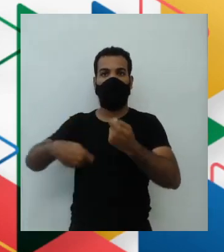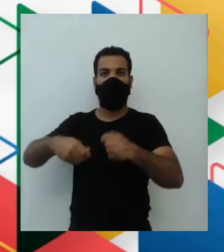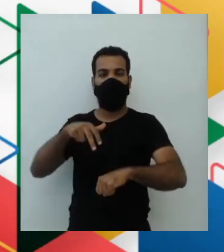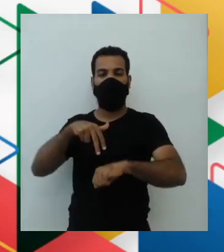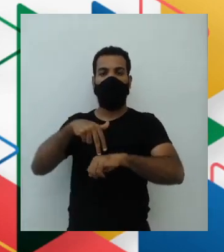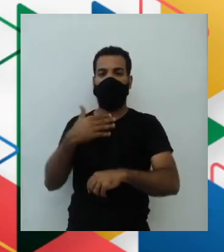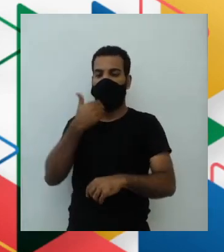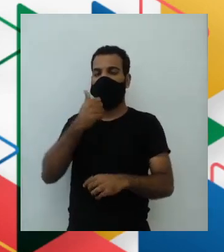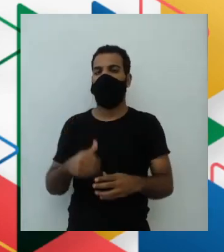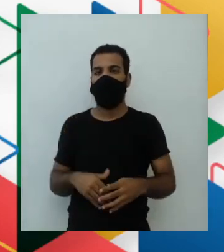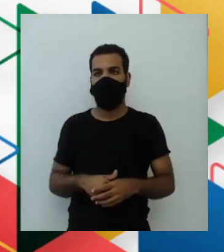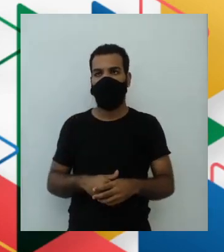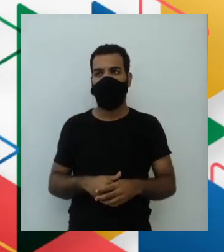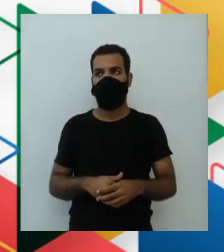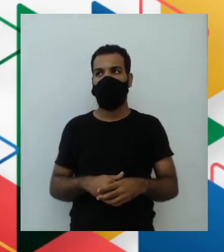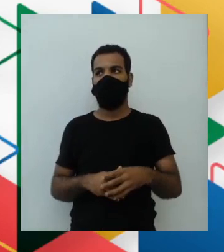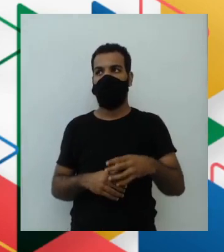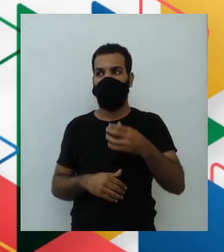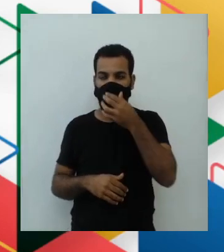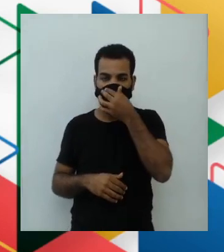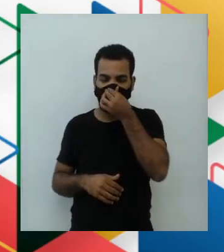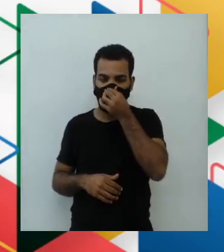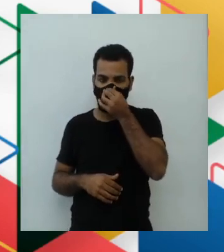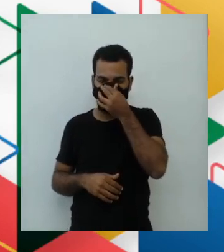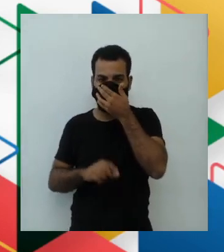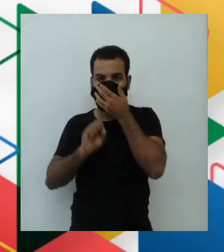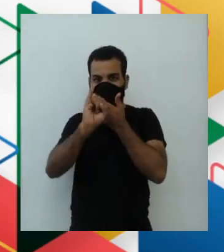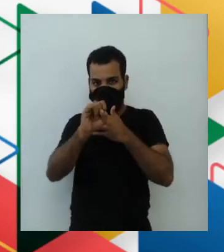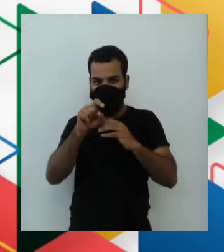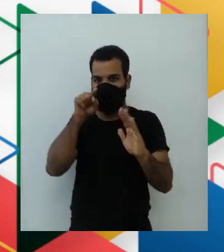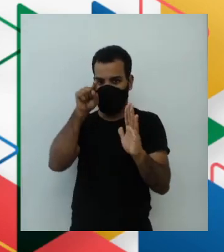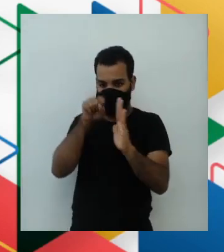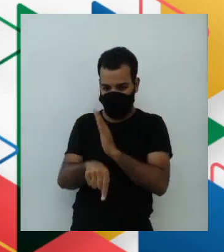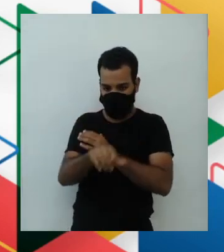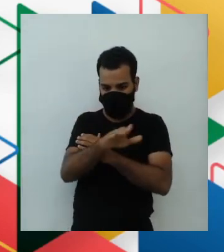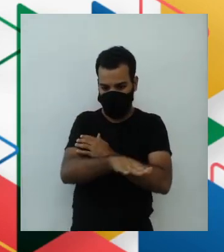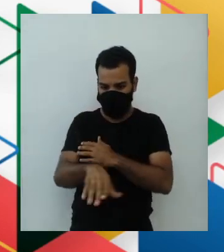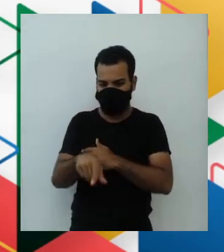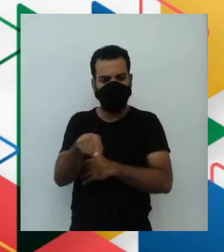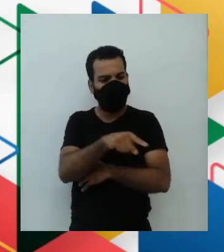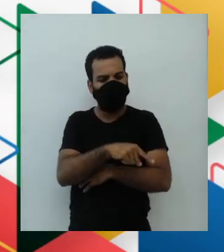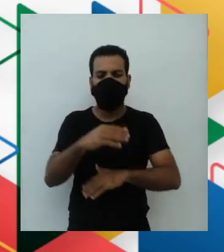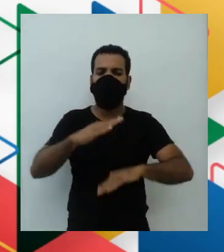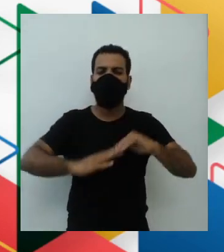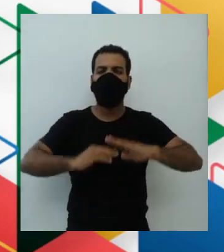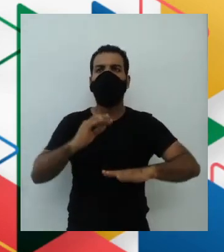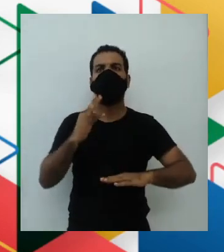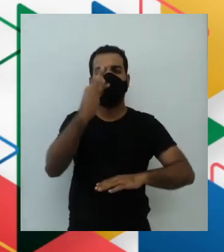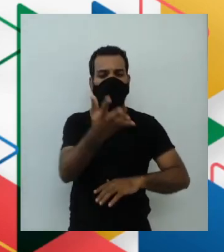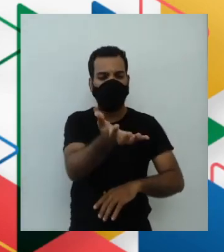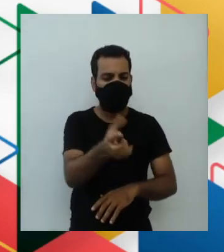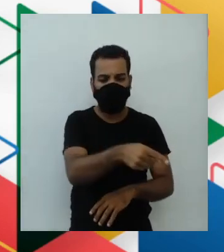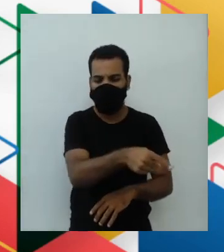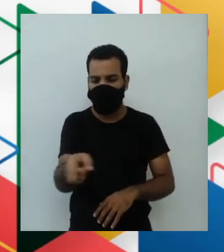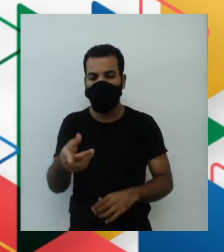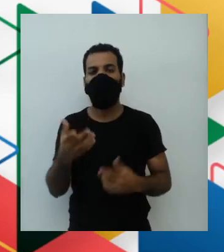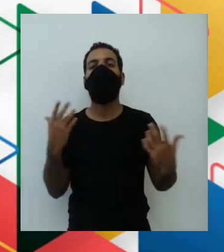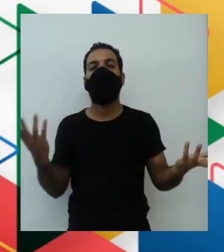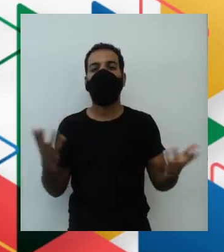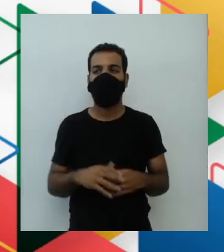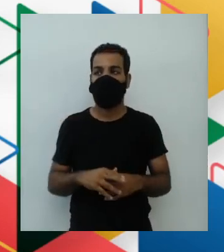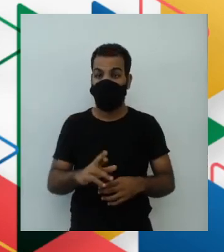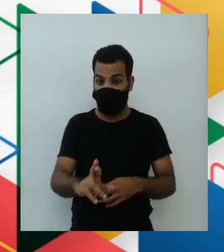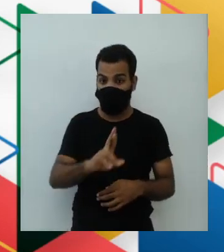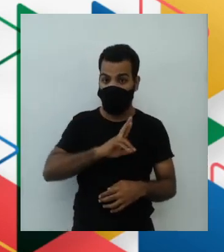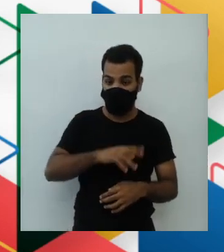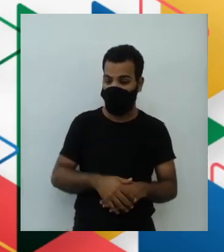socioeconômico. Se perguntarmos aos meninos, que profissão eles pretendem seguir, a maioria vai responder o quê,